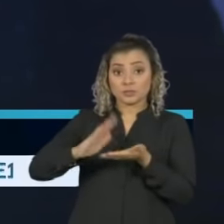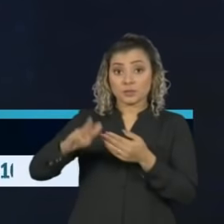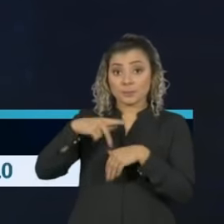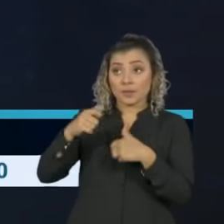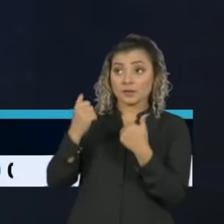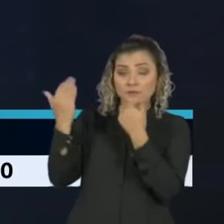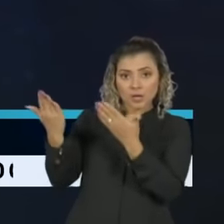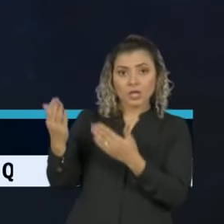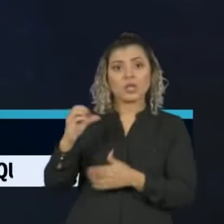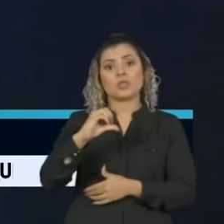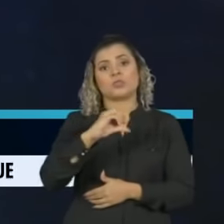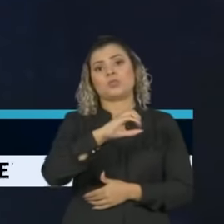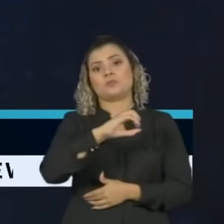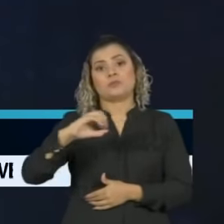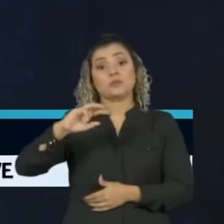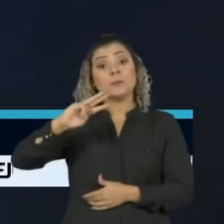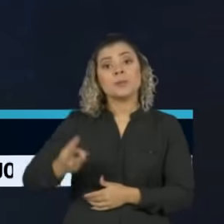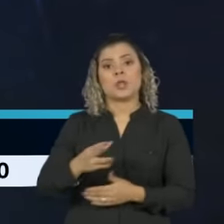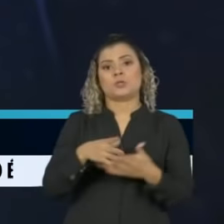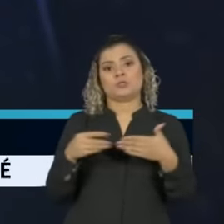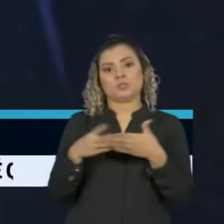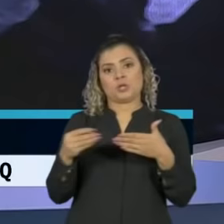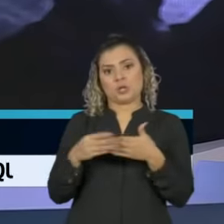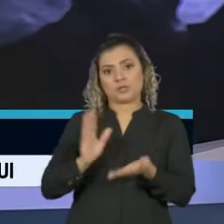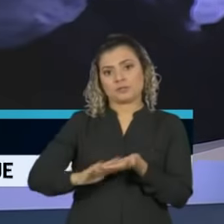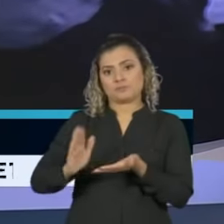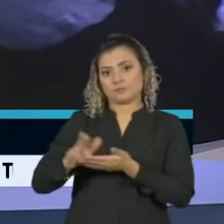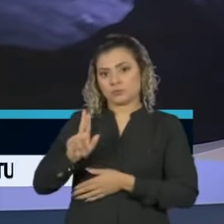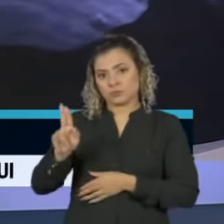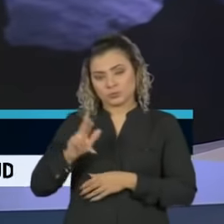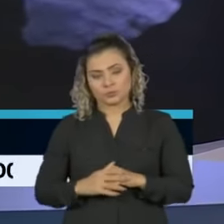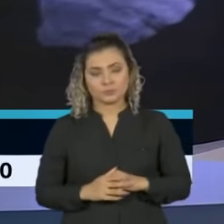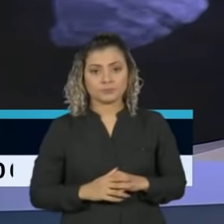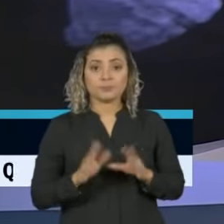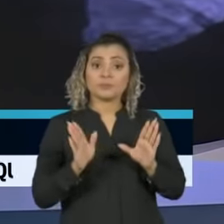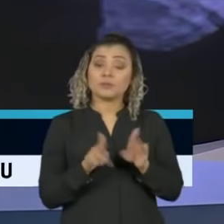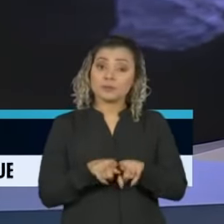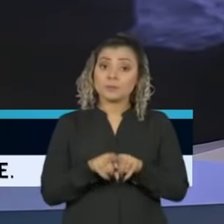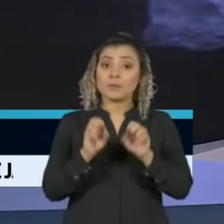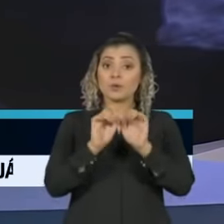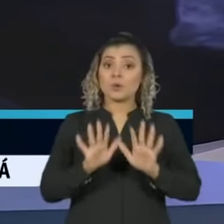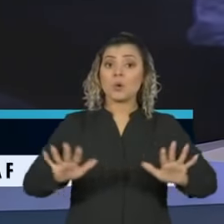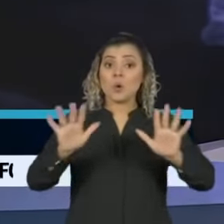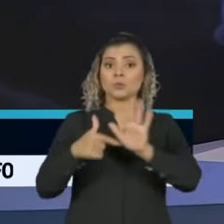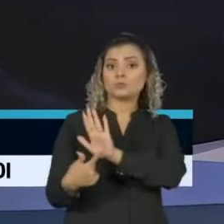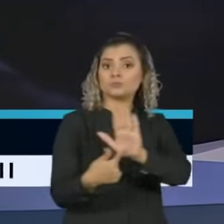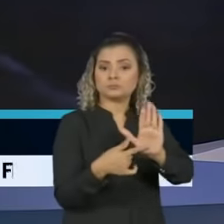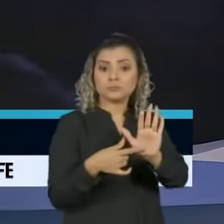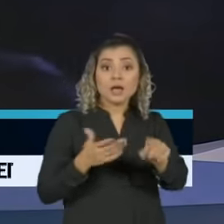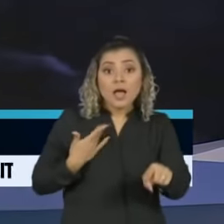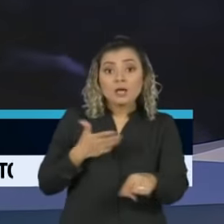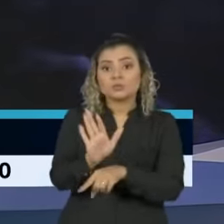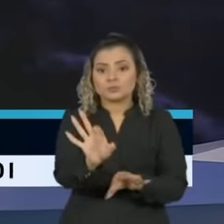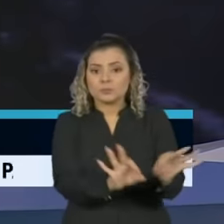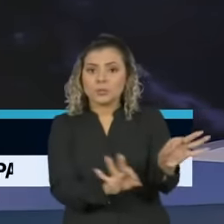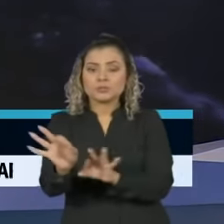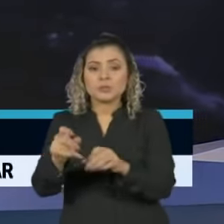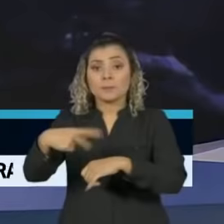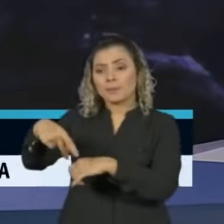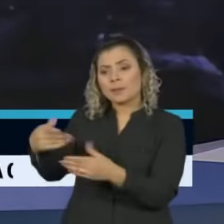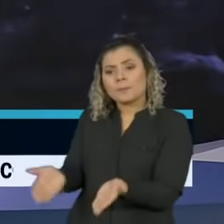gastaram lá fora menos de 900 milhões de dólares. A Organização das Nações Unidas lançou um plano de ajuda para que os países